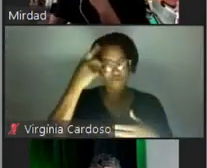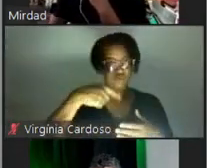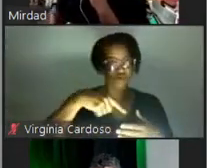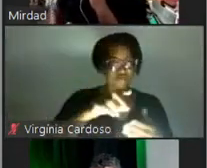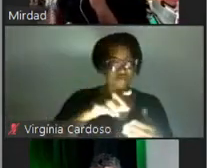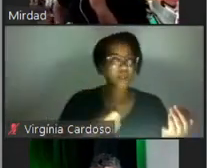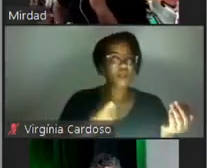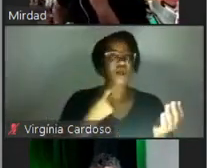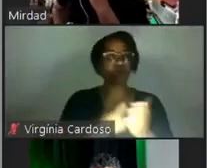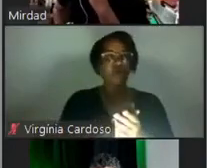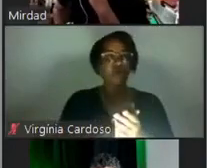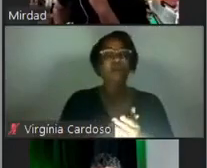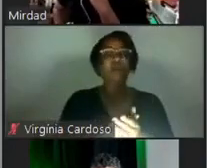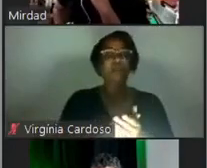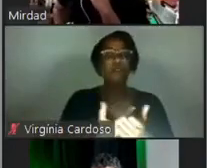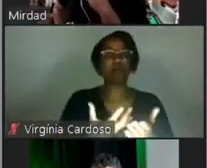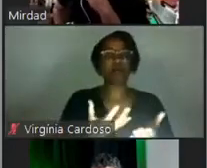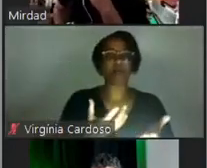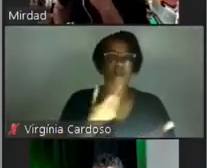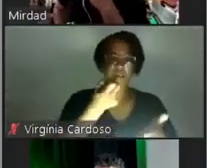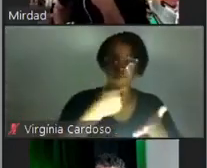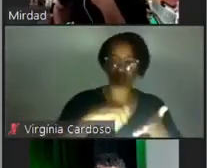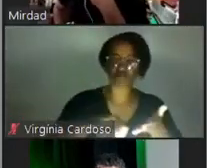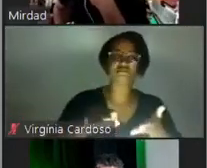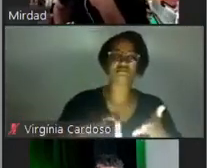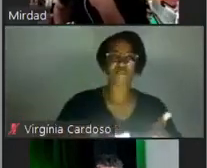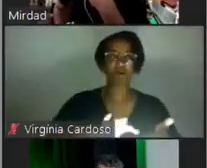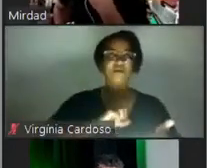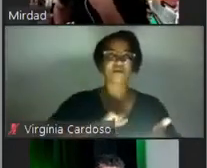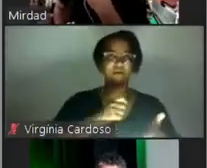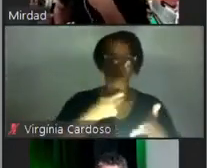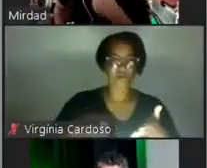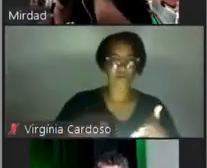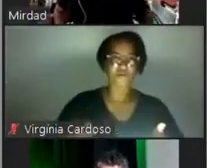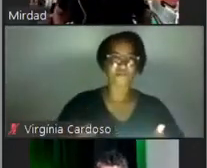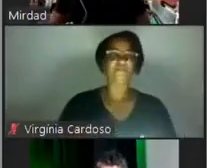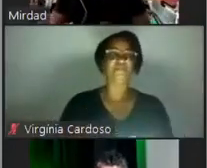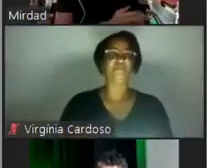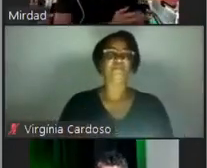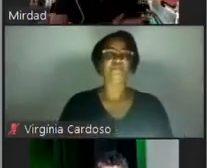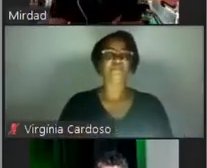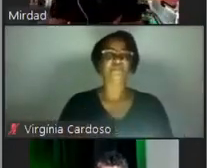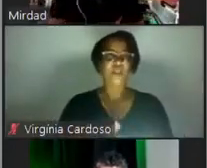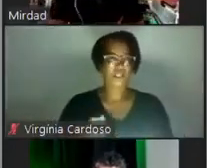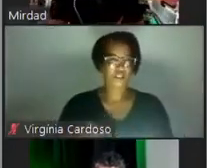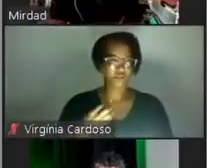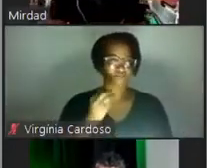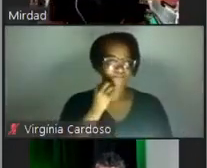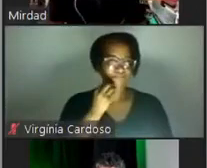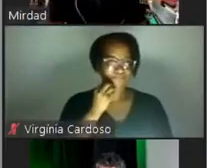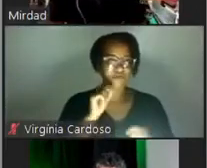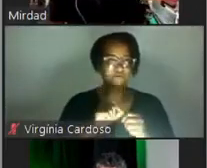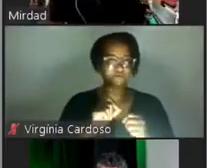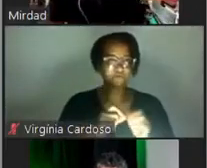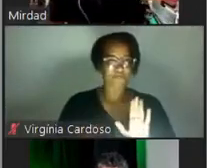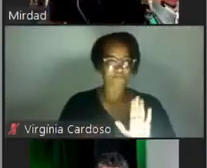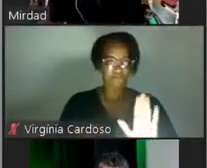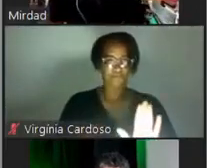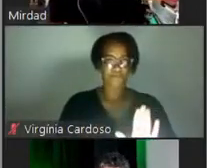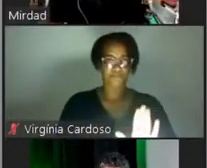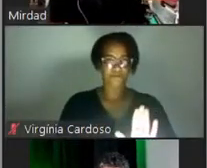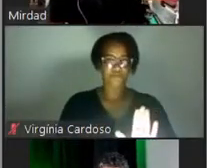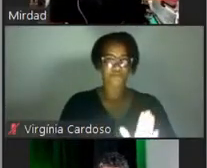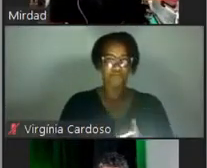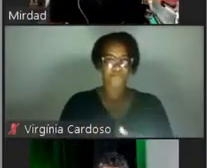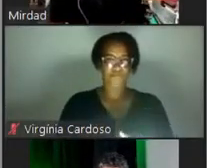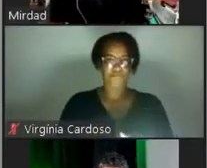receber o autógrafo. Mas deixa eu contar uma coisa que a gente vivenciou. A gente tentou fazer o lançamento, e ao invés de